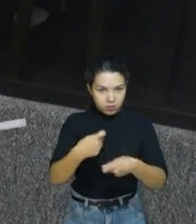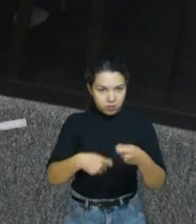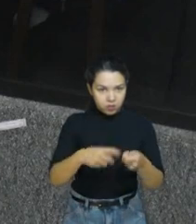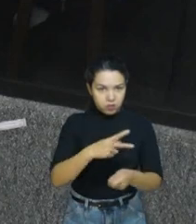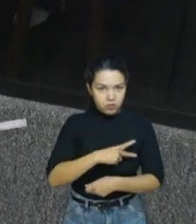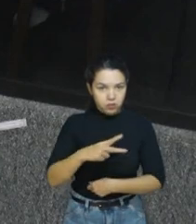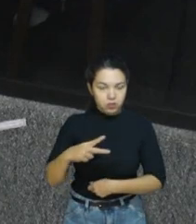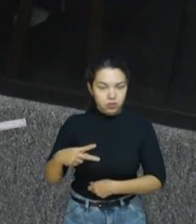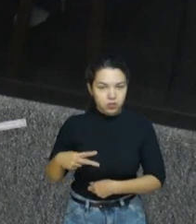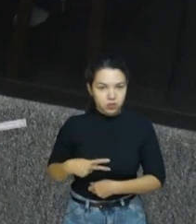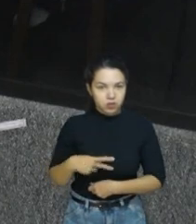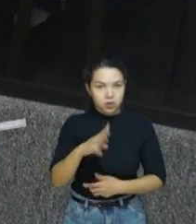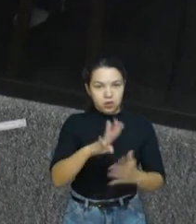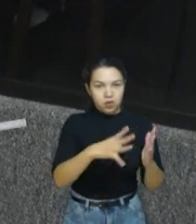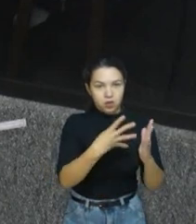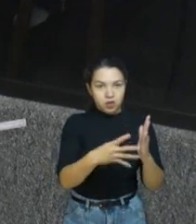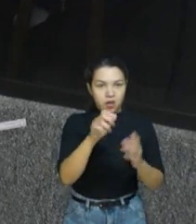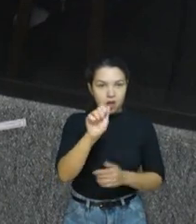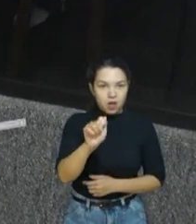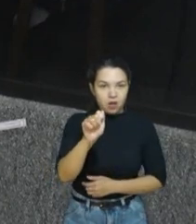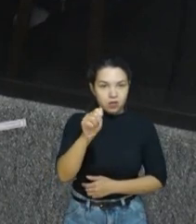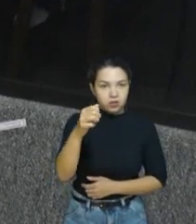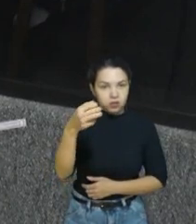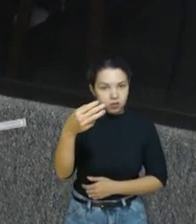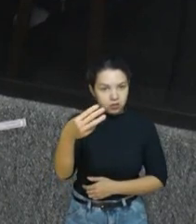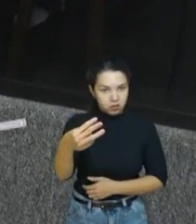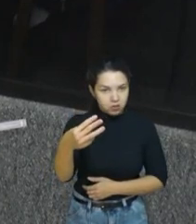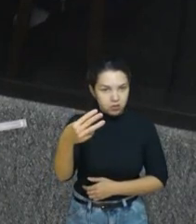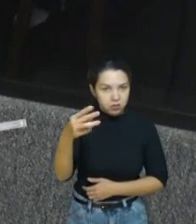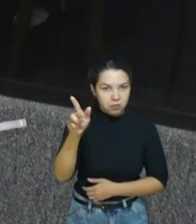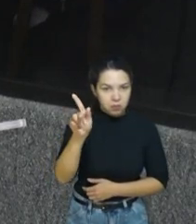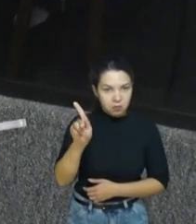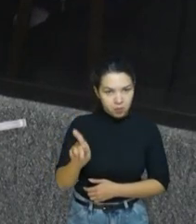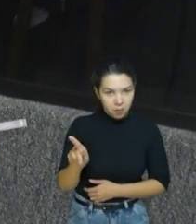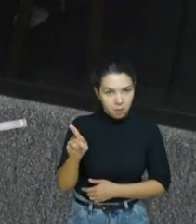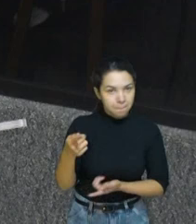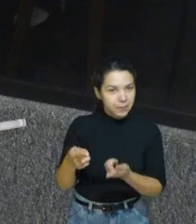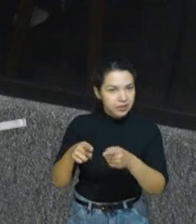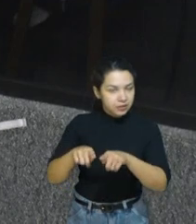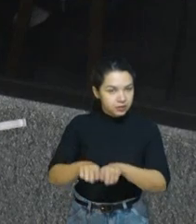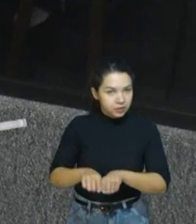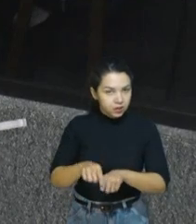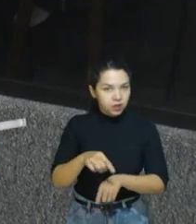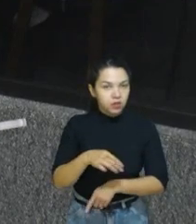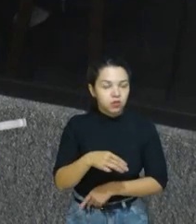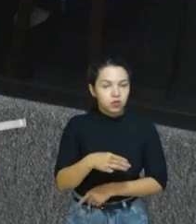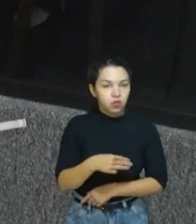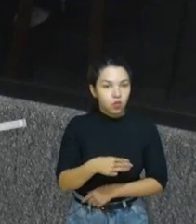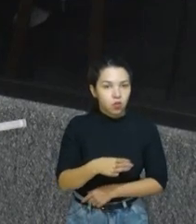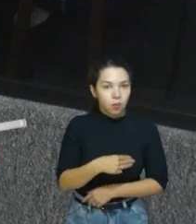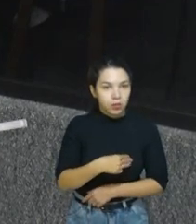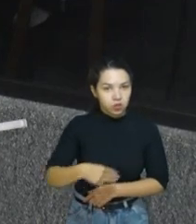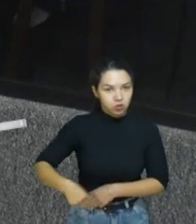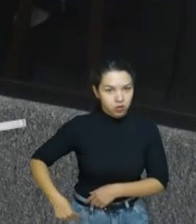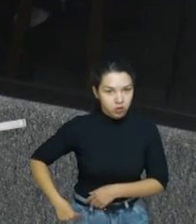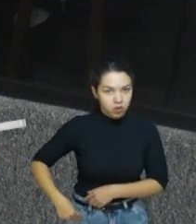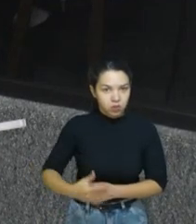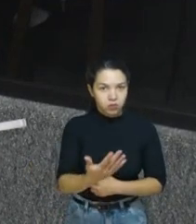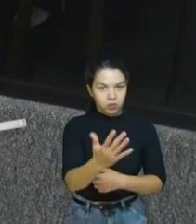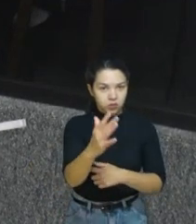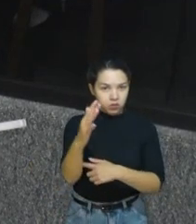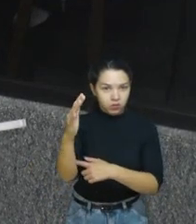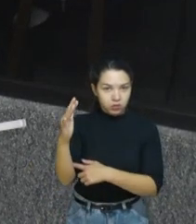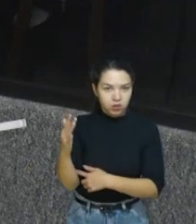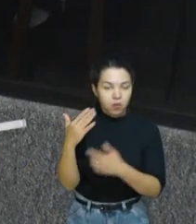pública, que é a agenda A3P, em parceria com o Ministério do Meio Ambiente e Mudanças do Clima, demonstrando assim